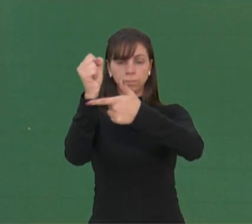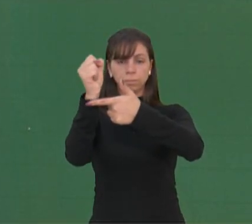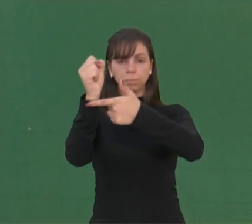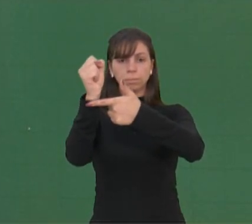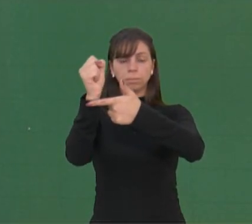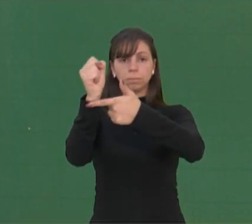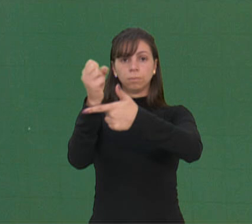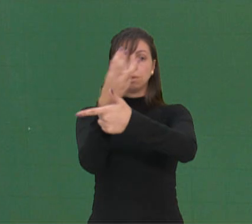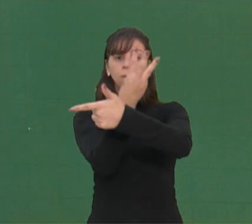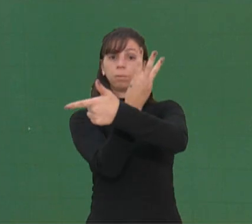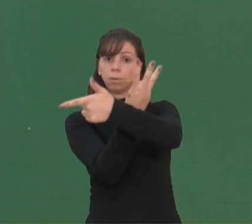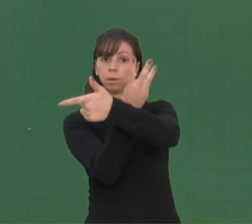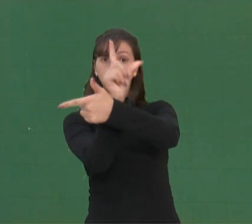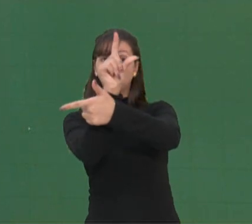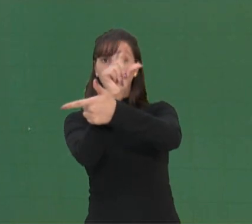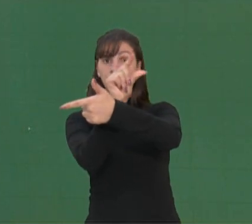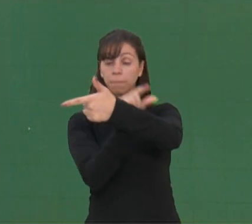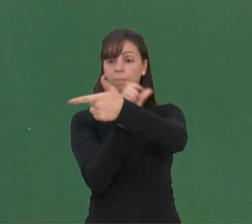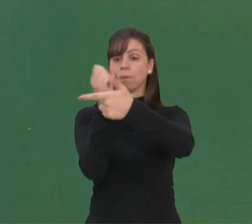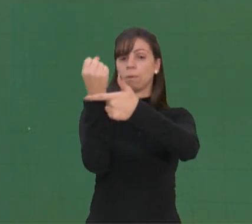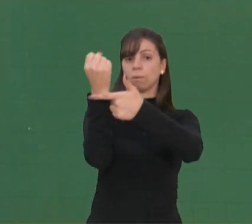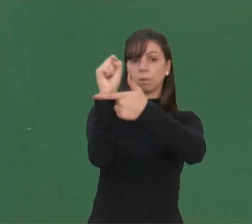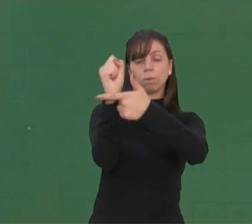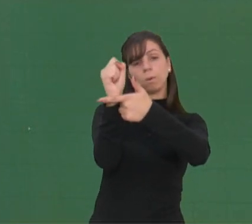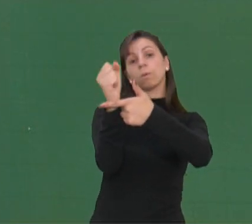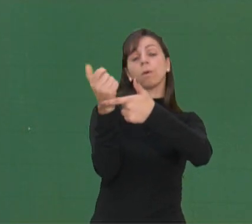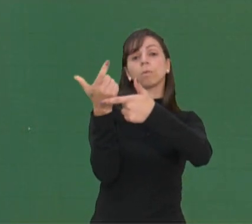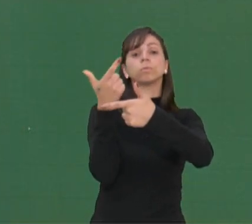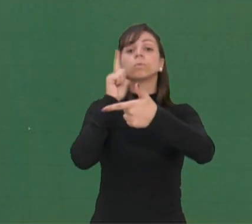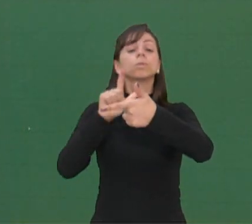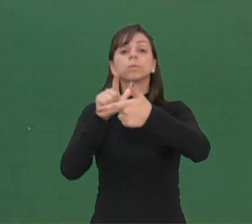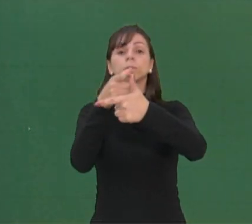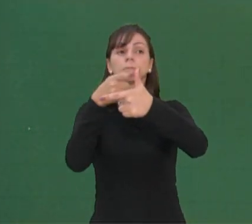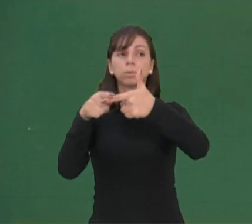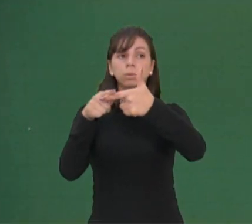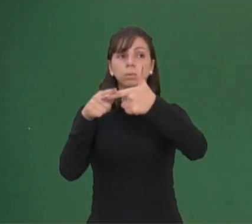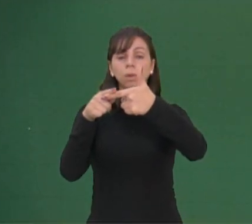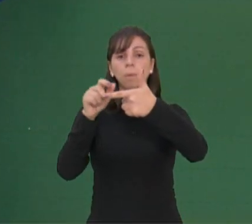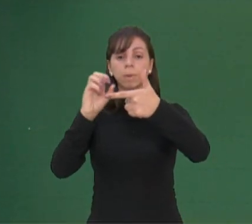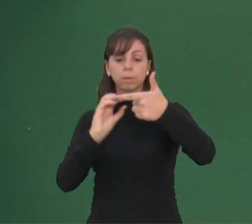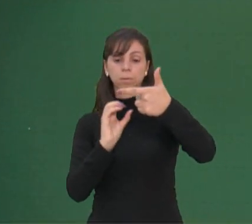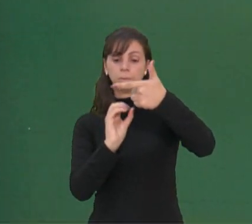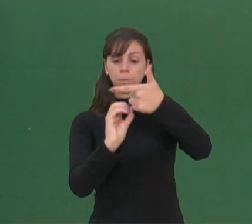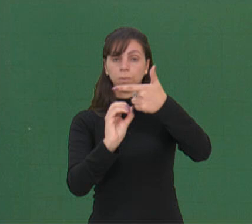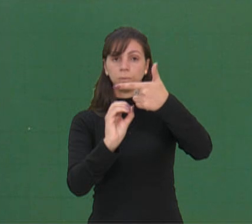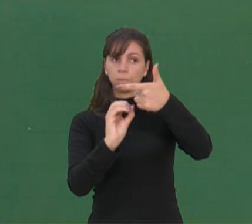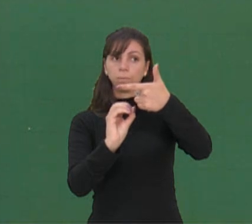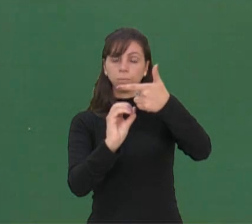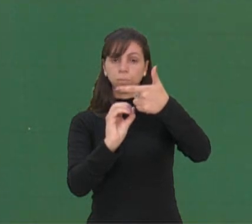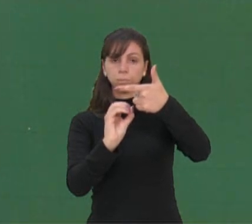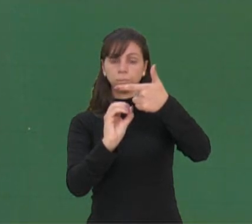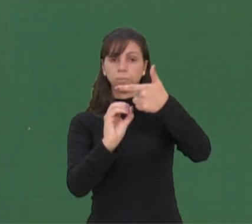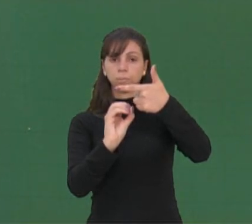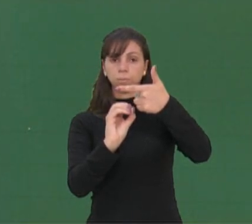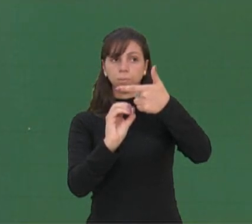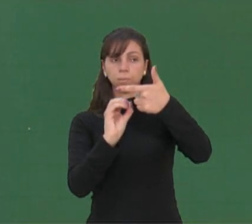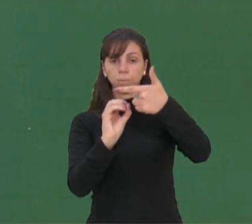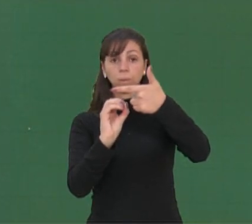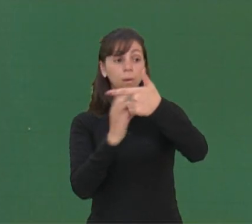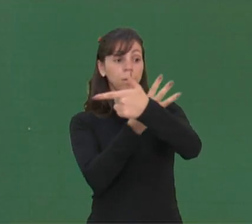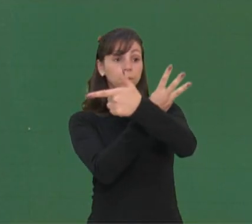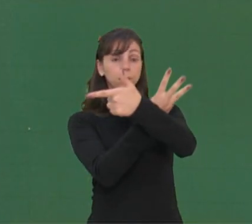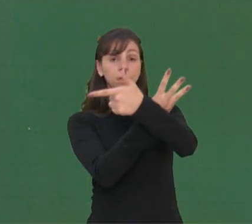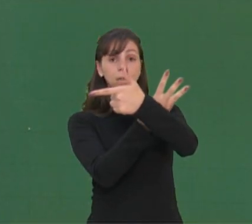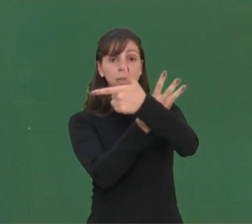Como o 3 é menor do que 8, não dá para dividir. Então, você vai fazer o quê? Põe um 0 na chave e transforma esse 3 inteiros